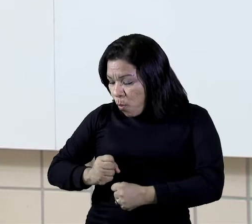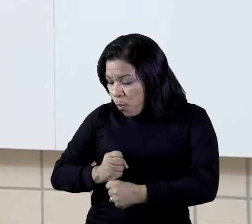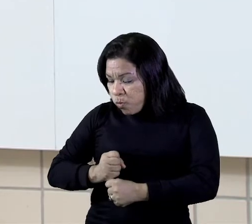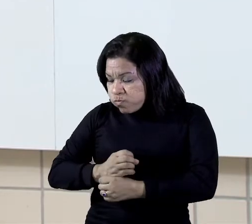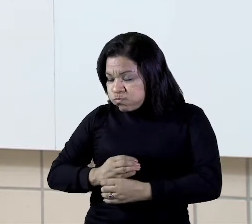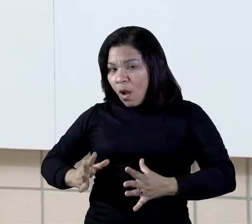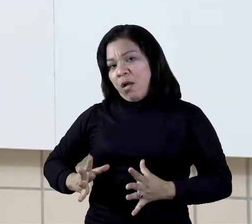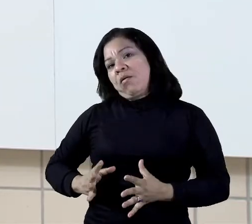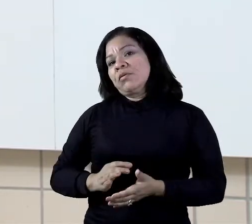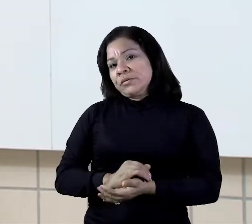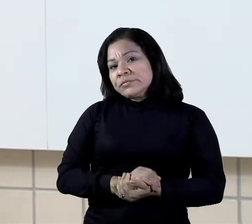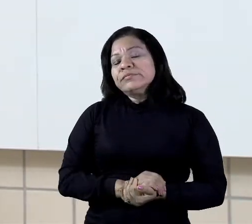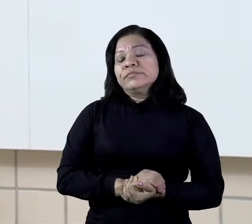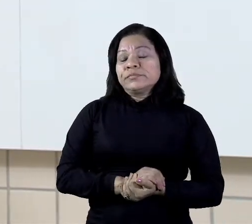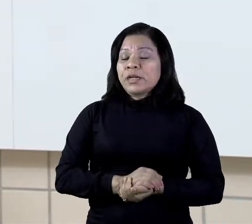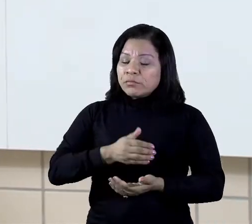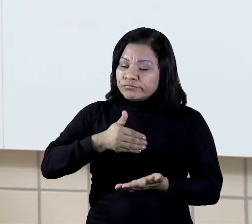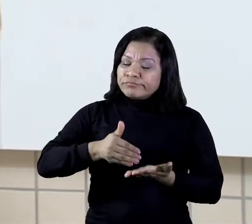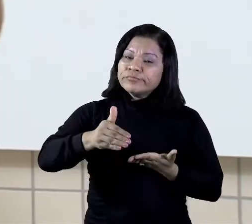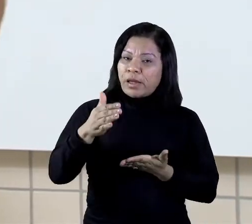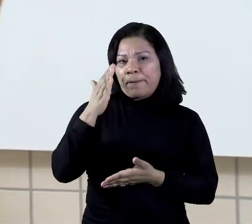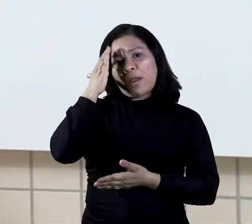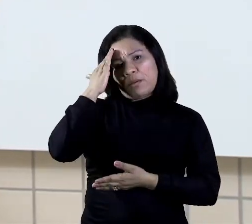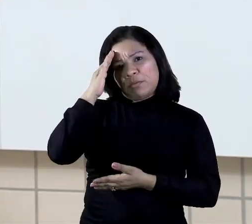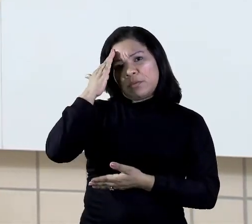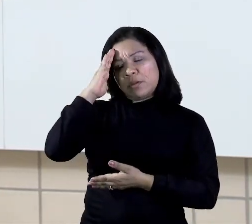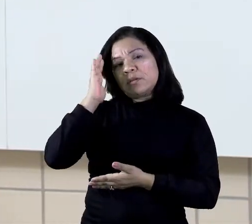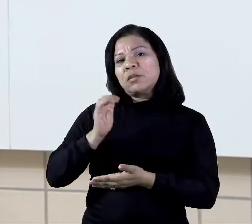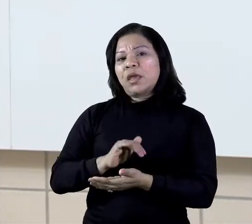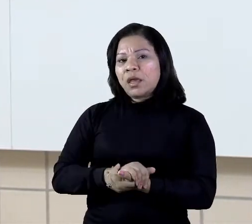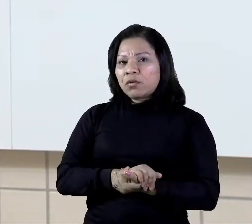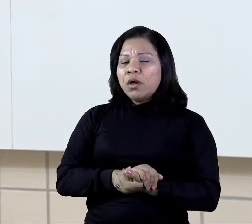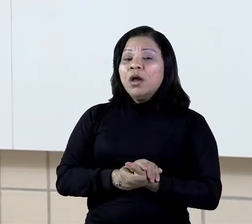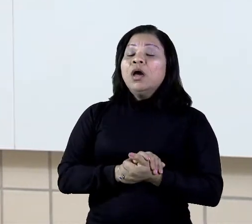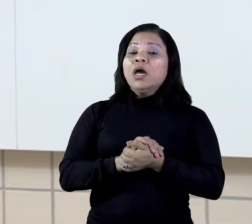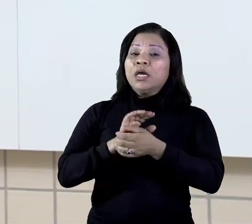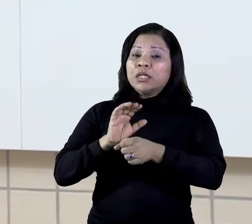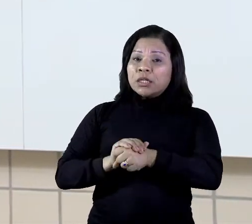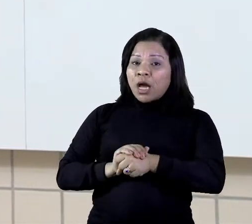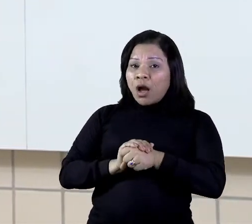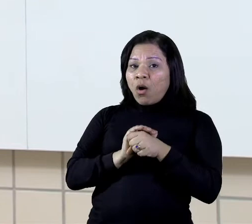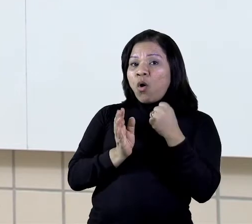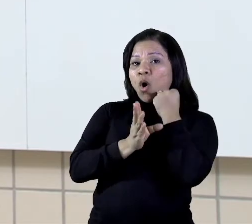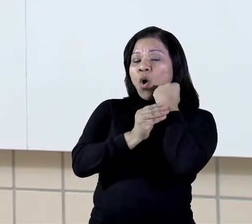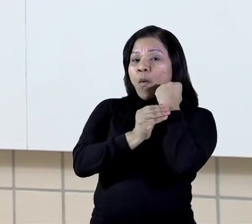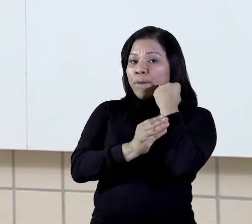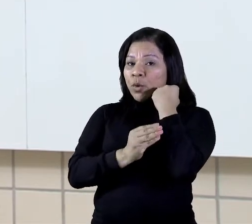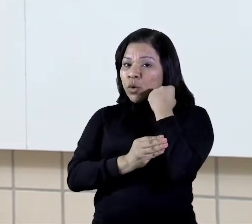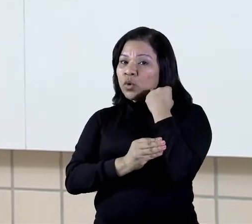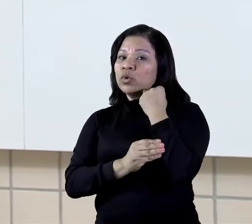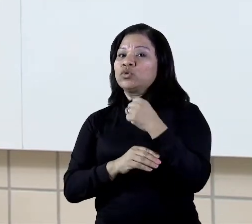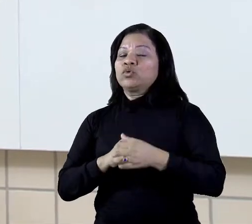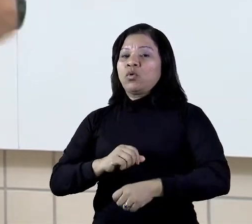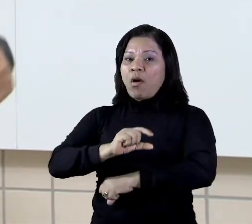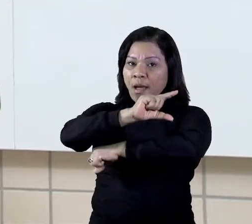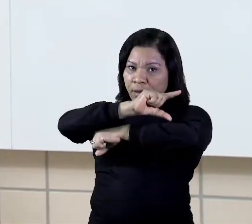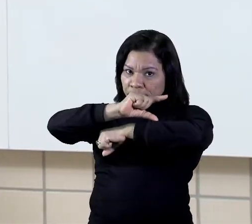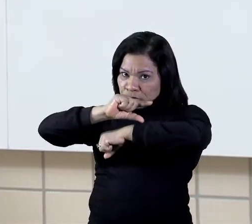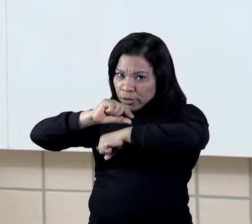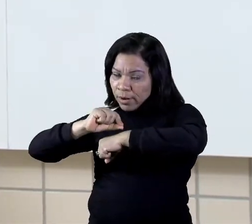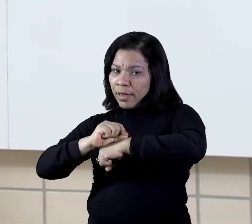diante. Entenderam bem? Músculo esquelético, músculo cardíaco e músculo liso.